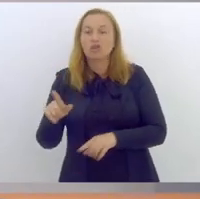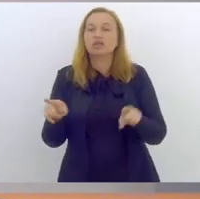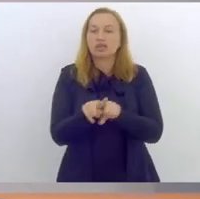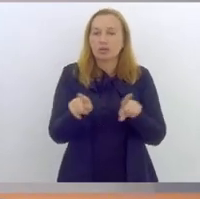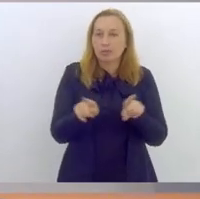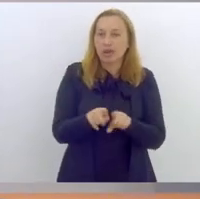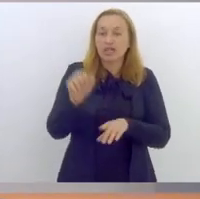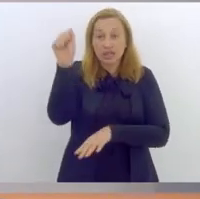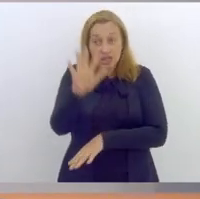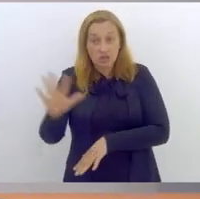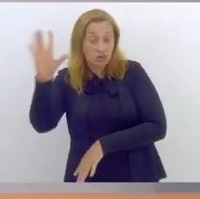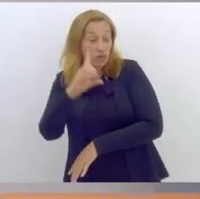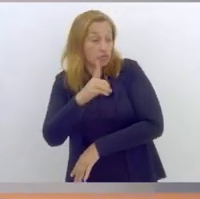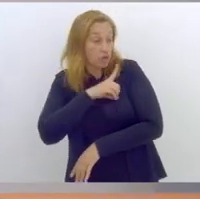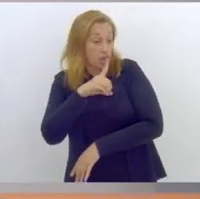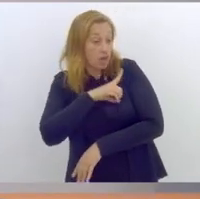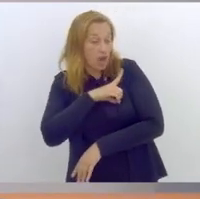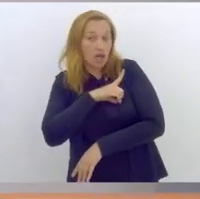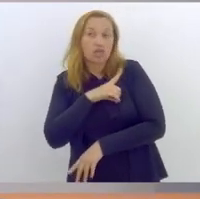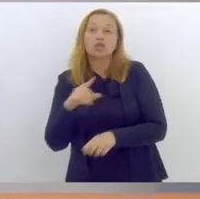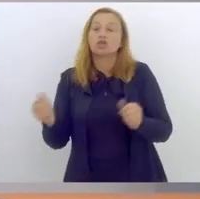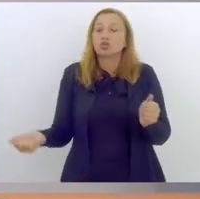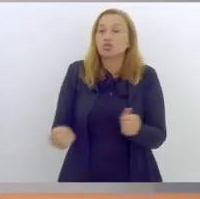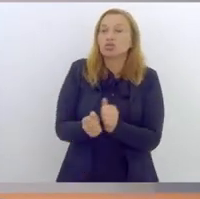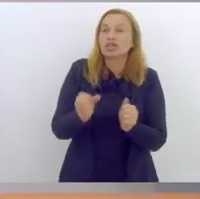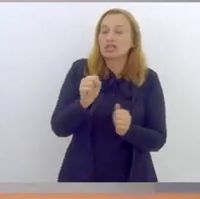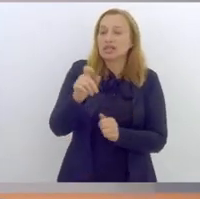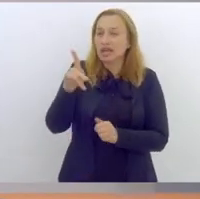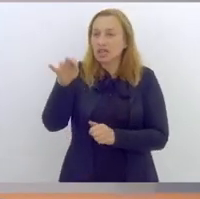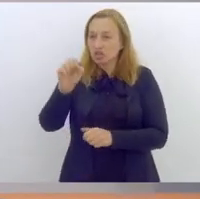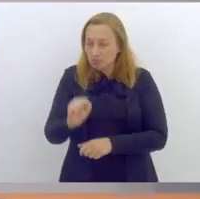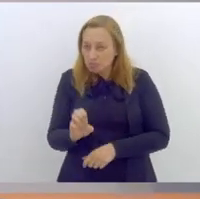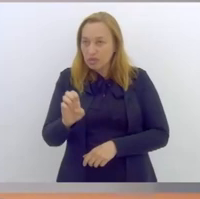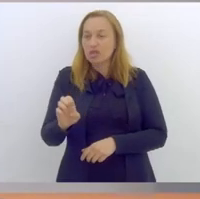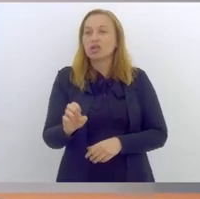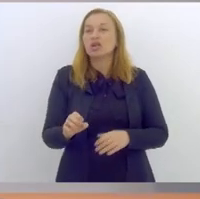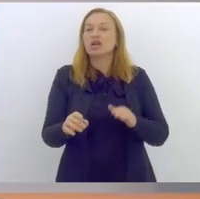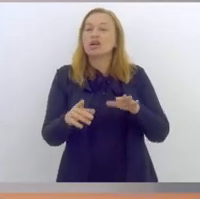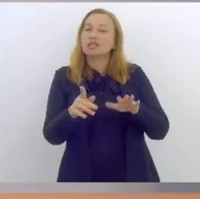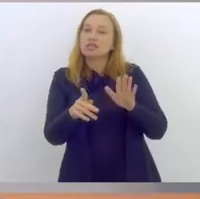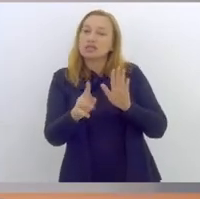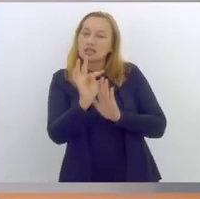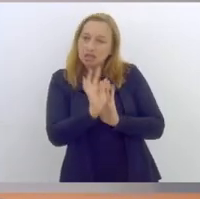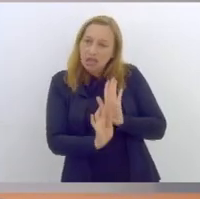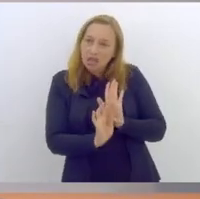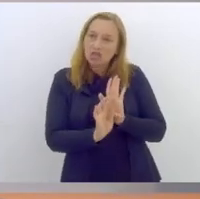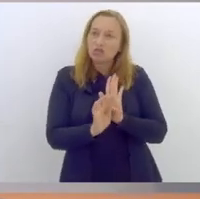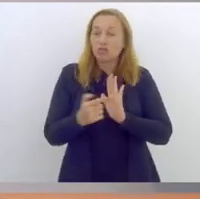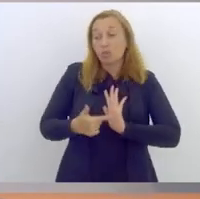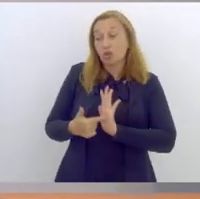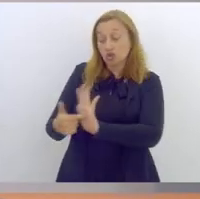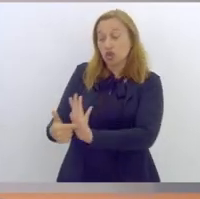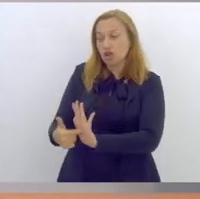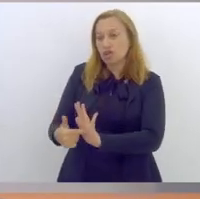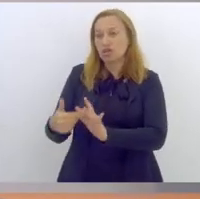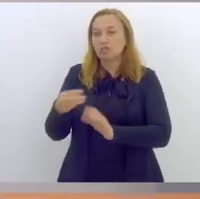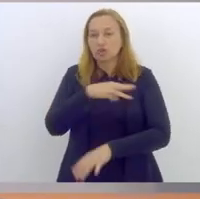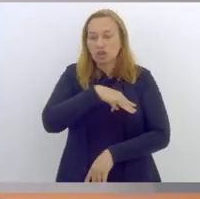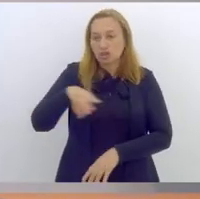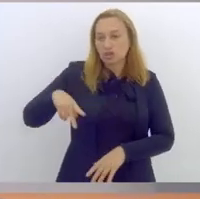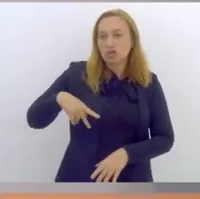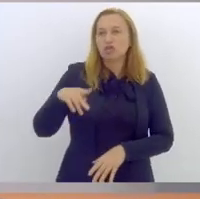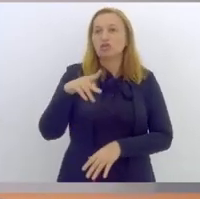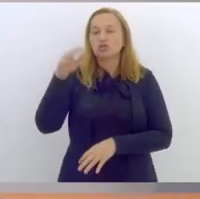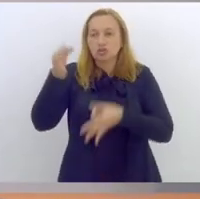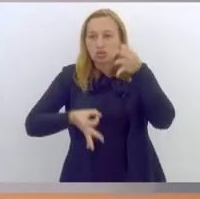Delegados que adepal Brasil juntamente esse texto foi proposto ao Ministério da Justiça que já encaminhou ao